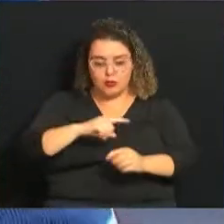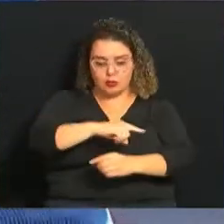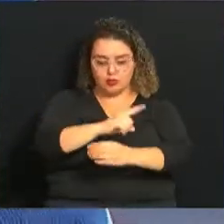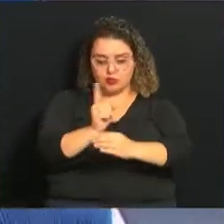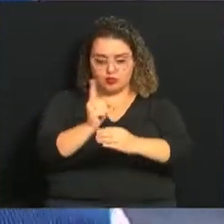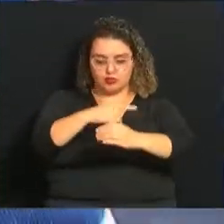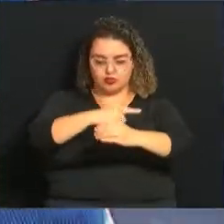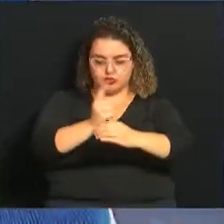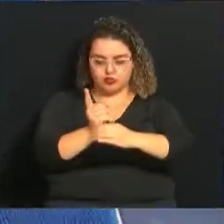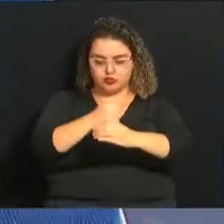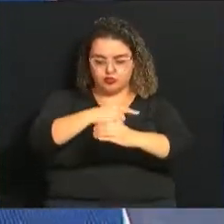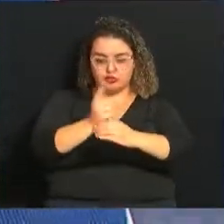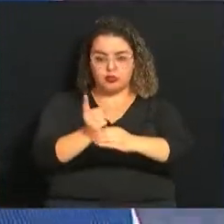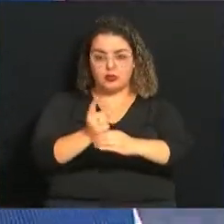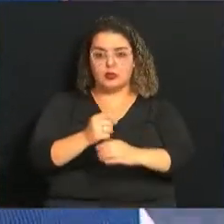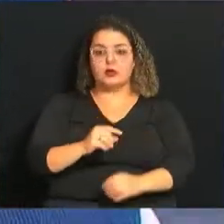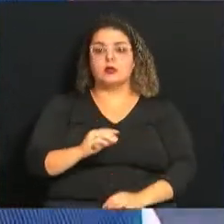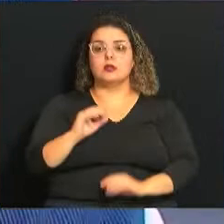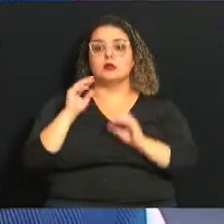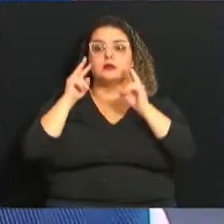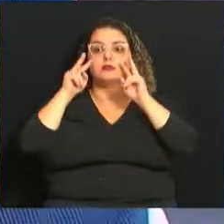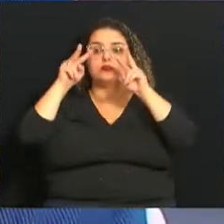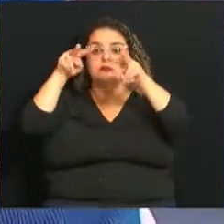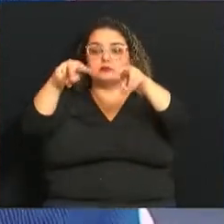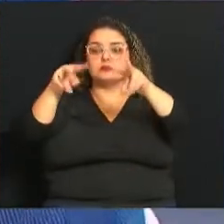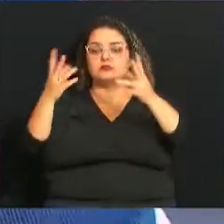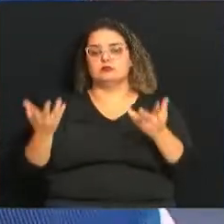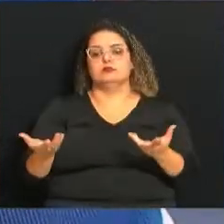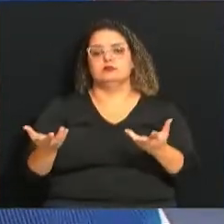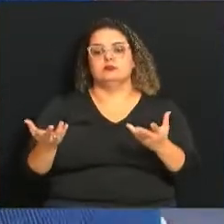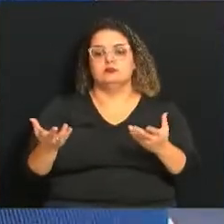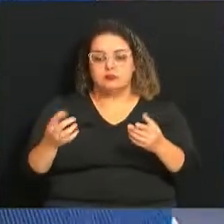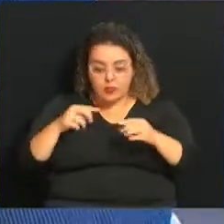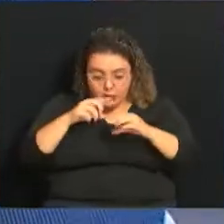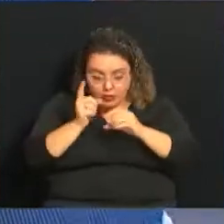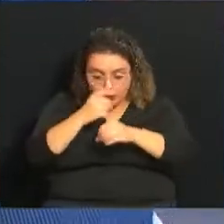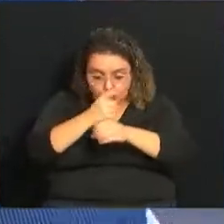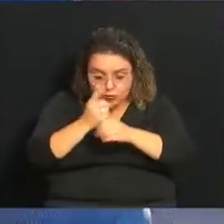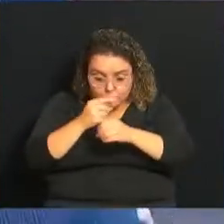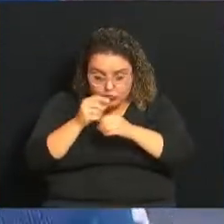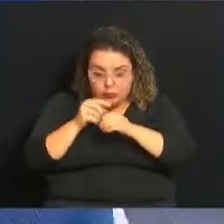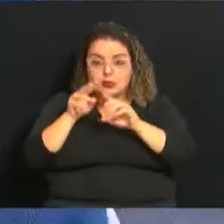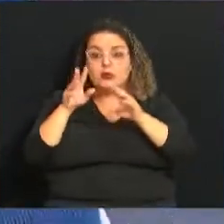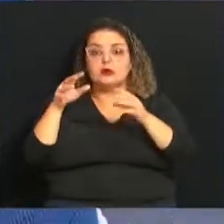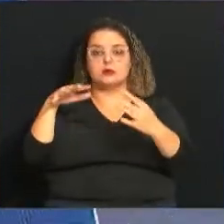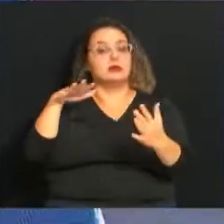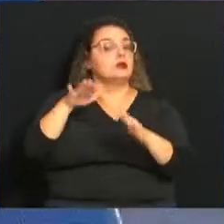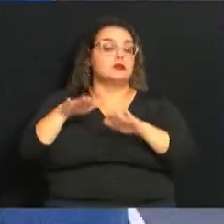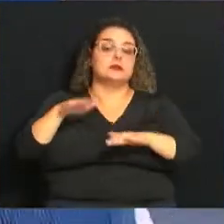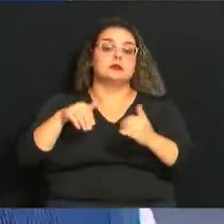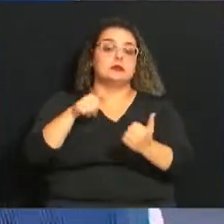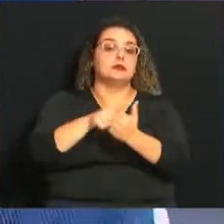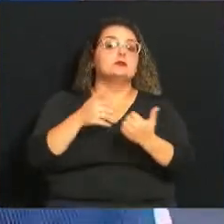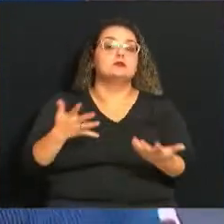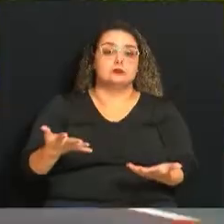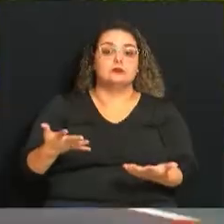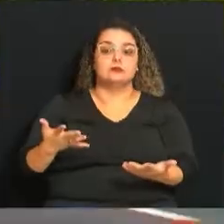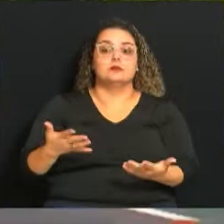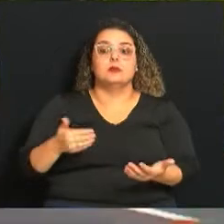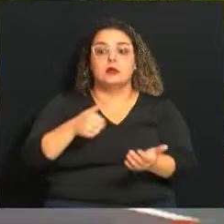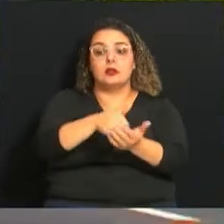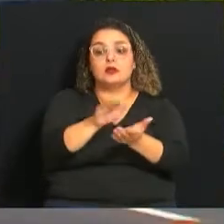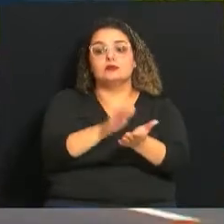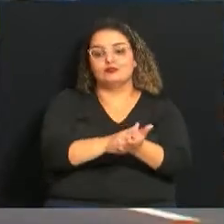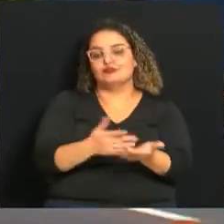do que para o para-brisa, olhando para frente? Então isso acaba se tornando uma pegadinha e muitos motoristas acabam sendo multados.